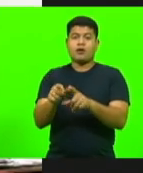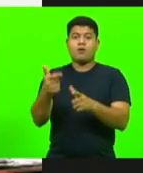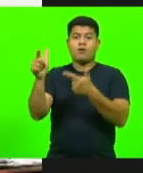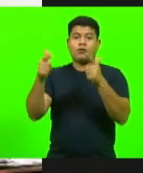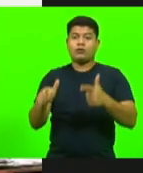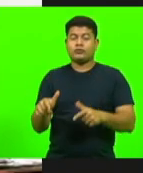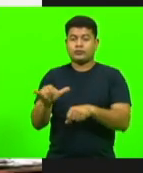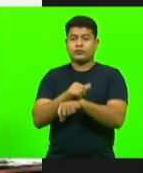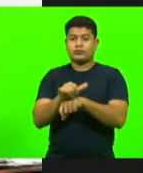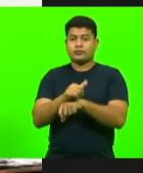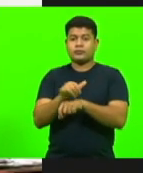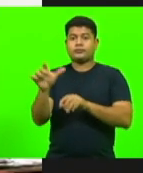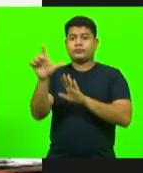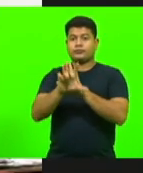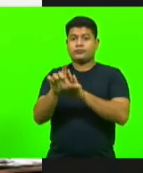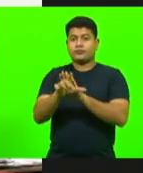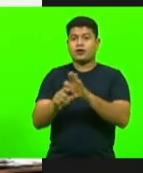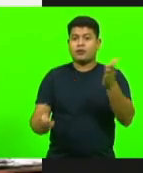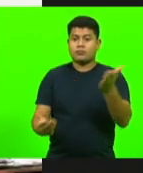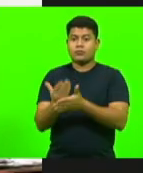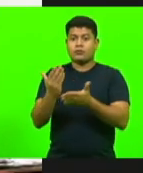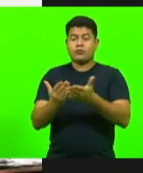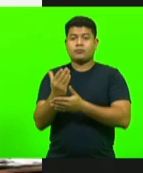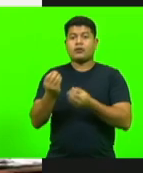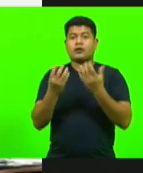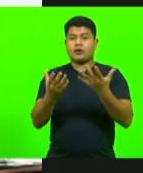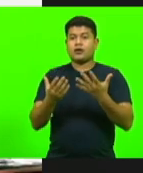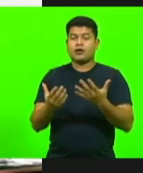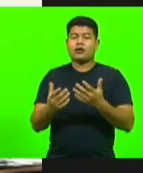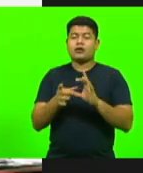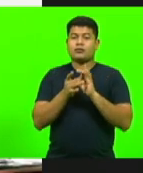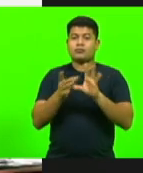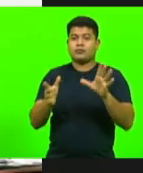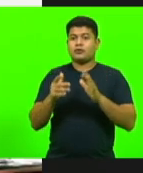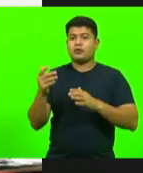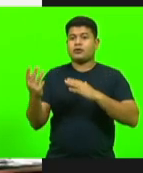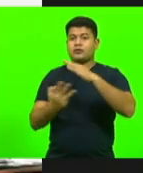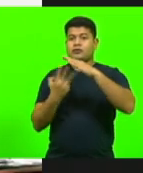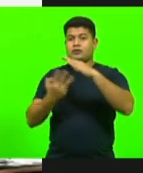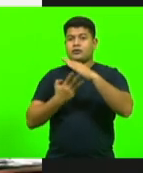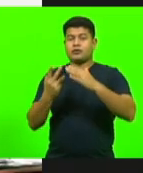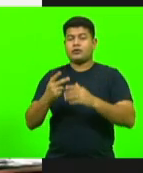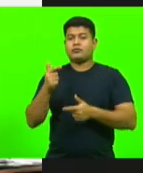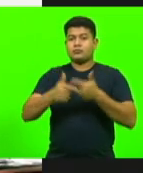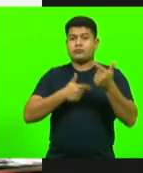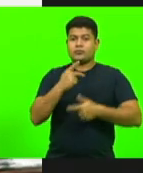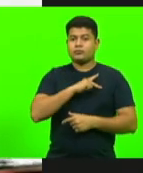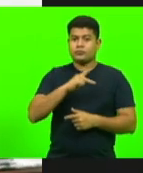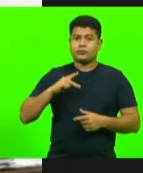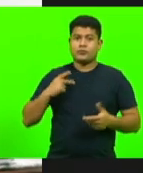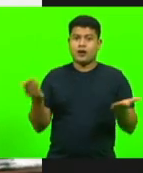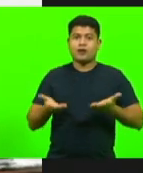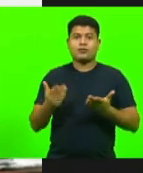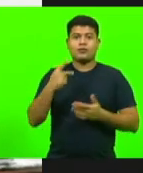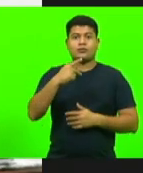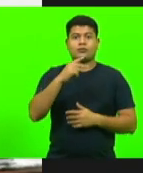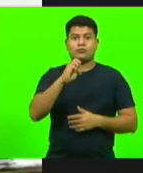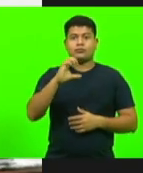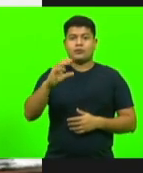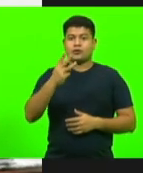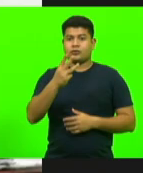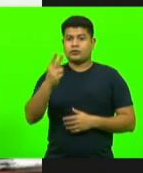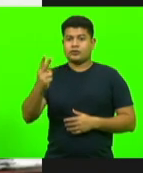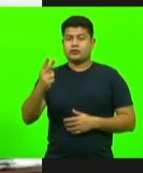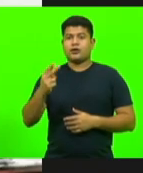aprovados Para viabilizar a terceirização dos serviços públicos e até que 32 ela vem com tudo como o cortou para legitimate vez